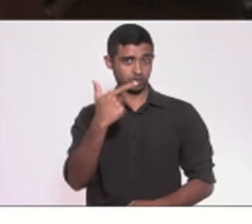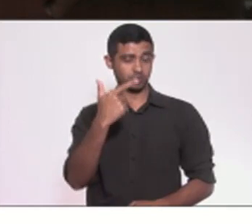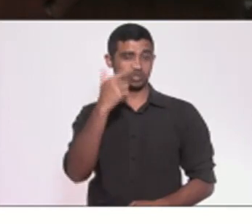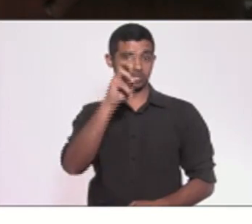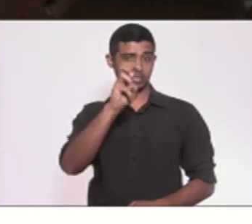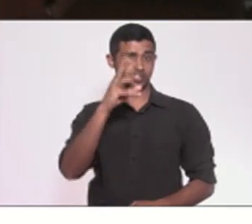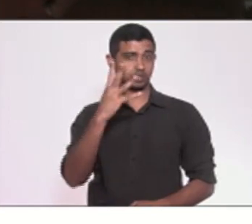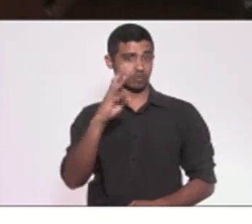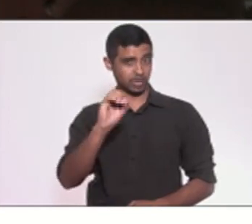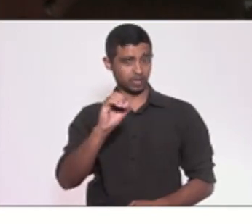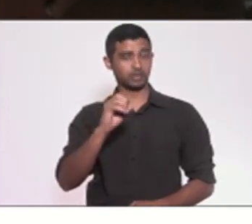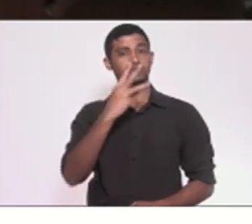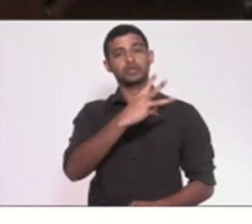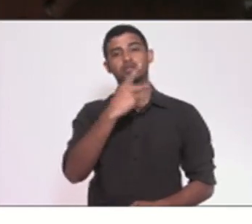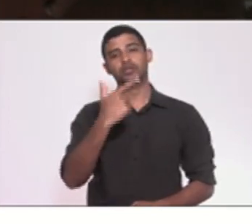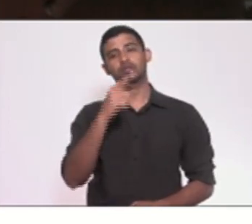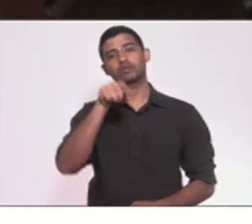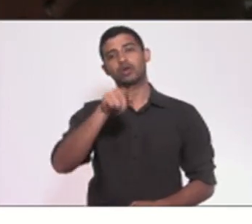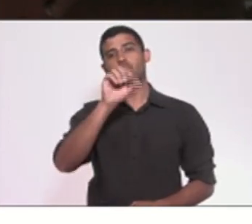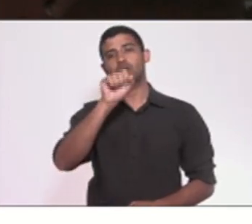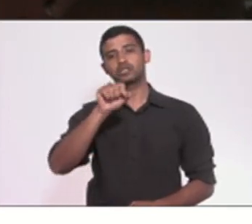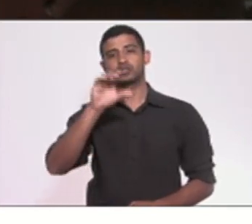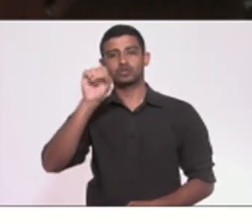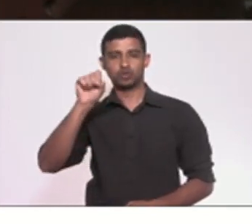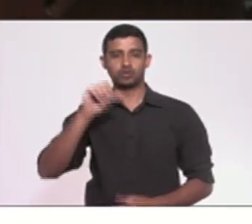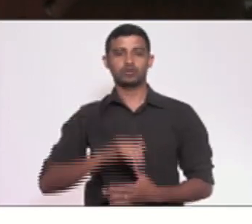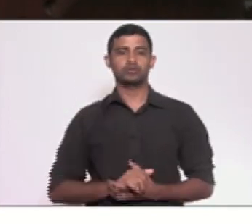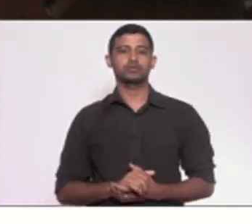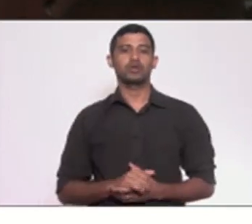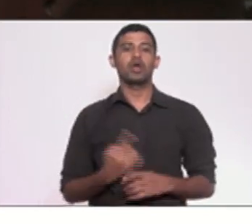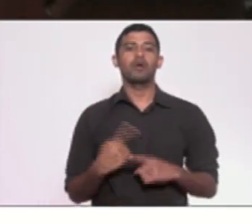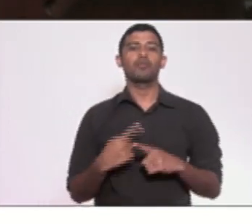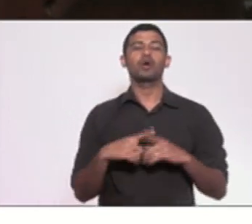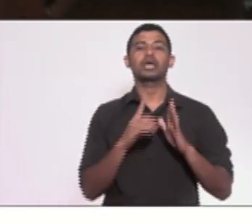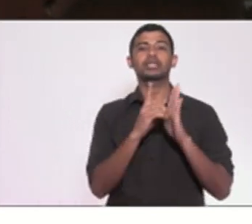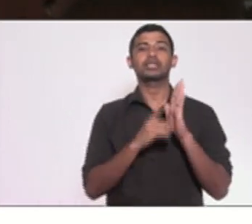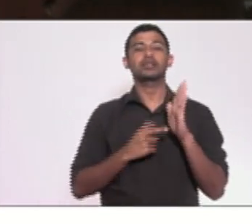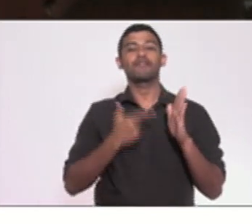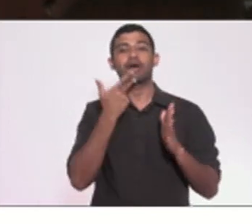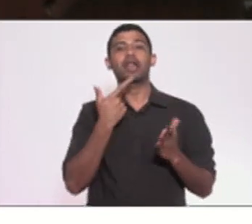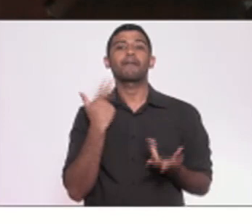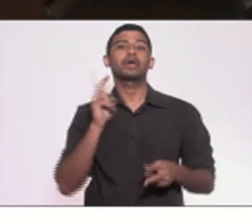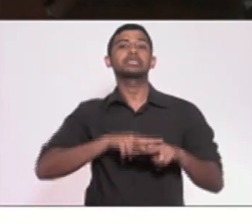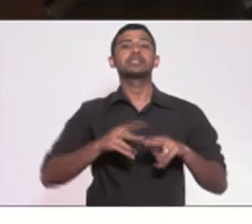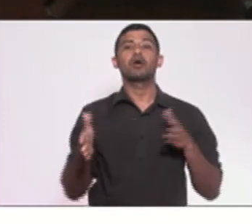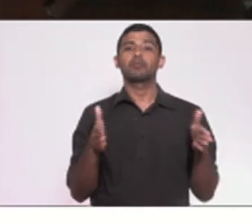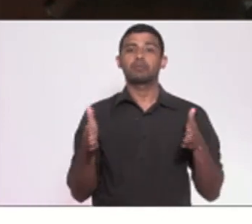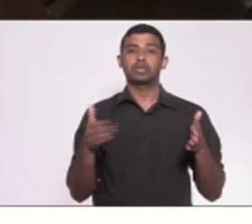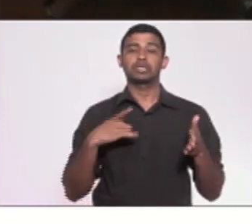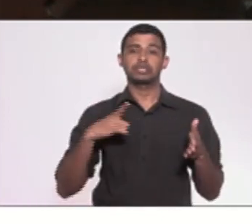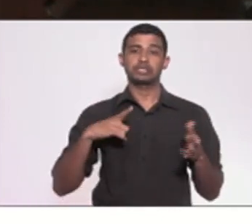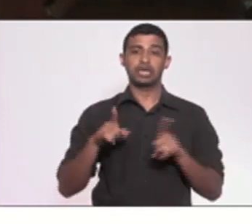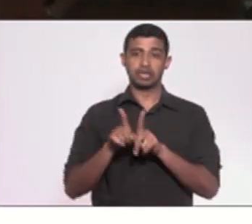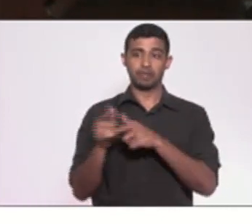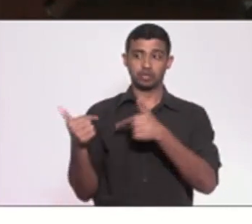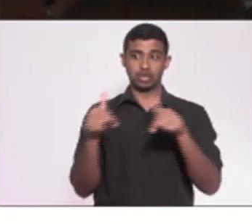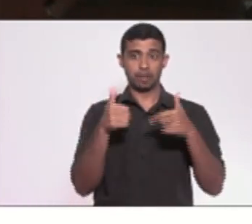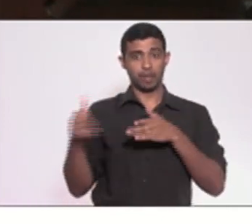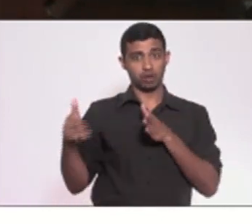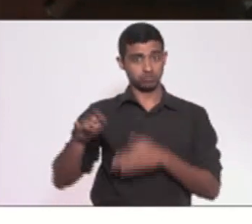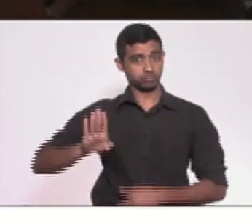32.540, 32.808, pois a decretação da prisão preventiva de parlamentar no exercício do